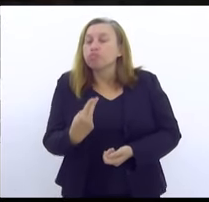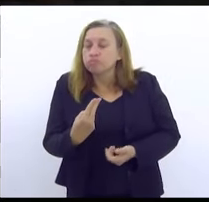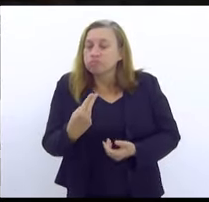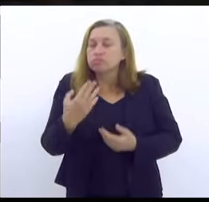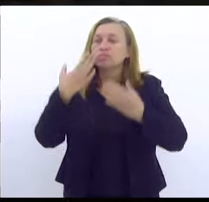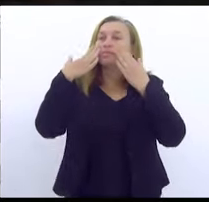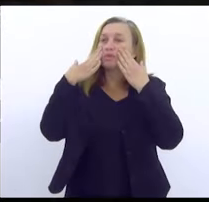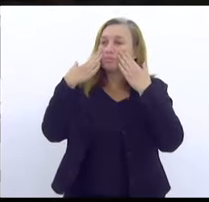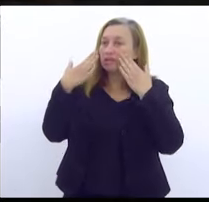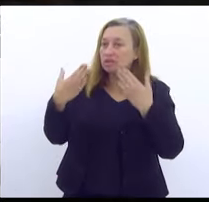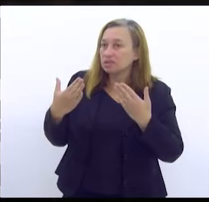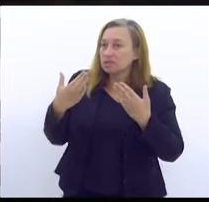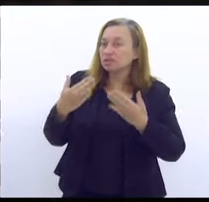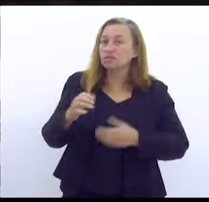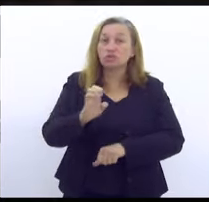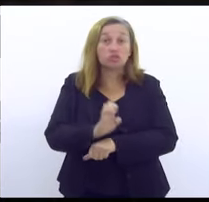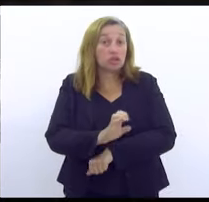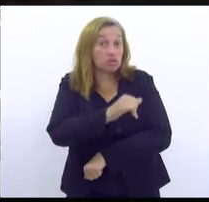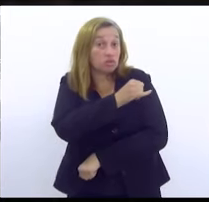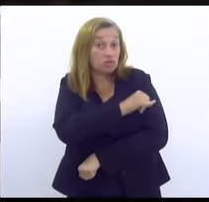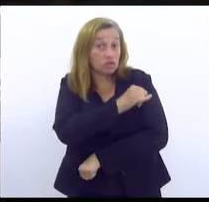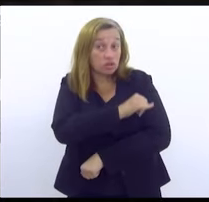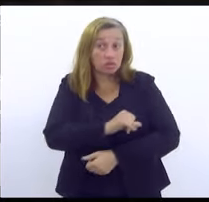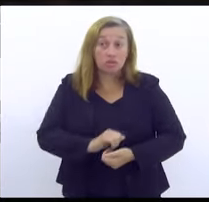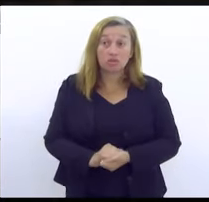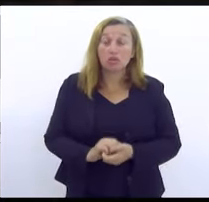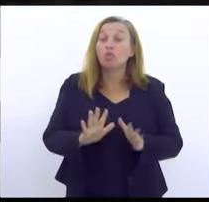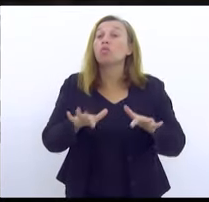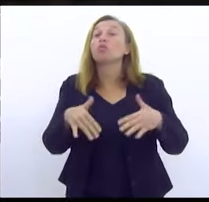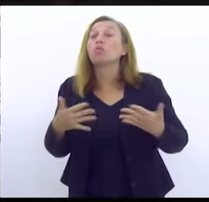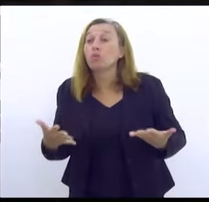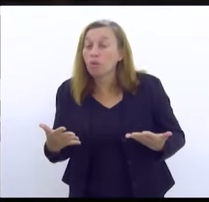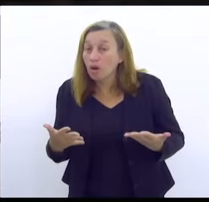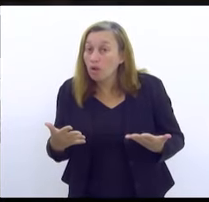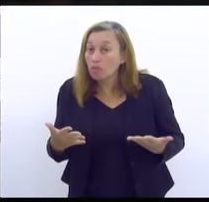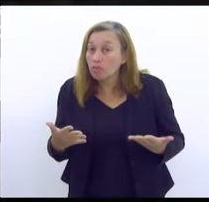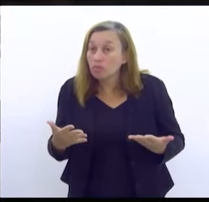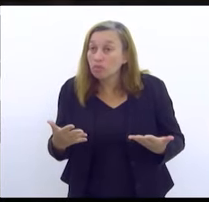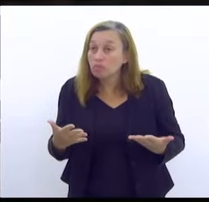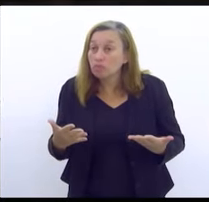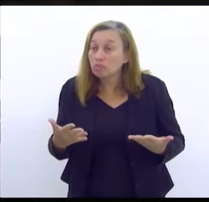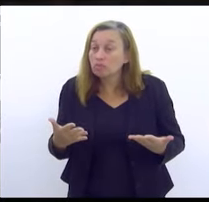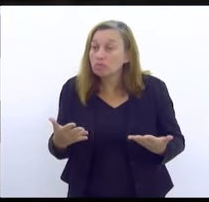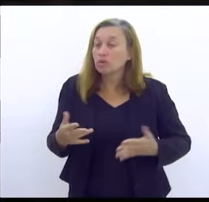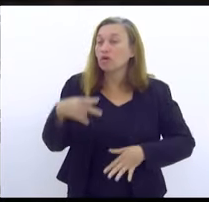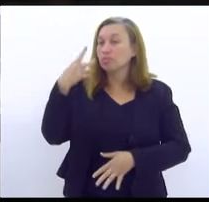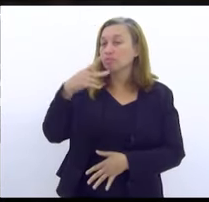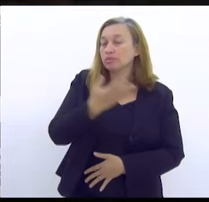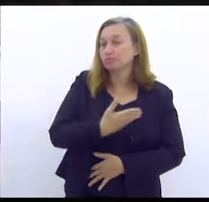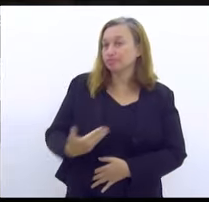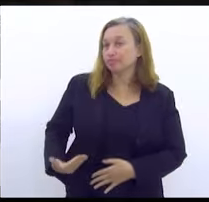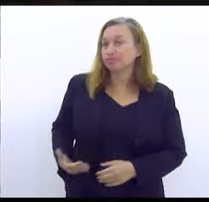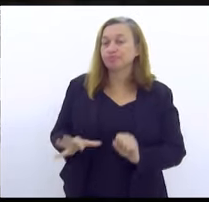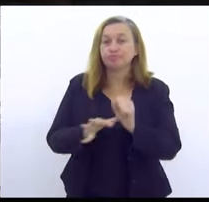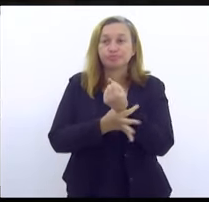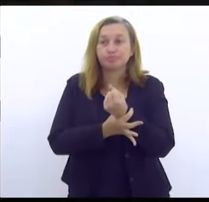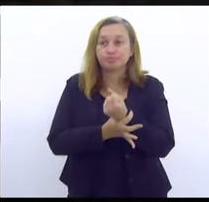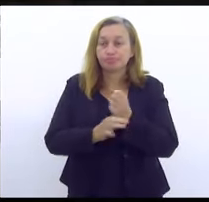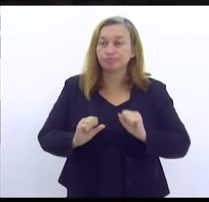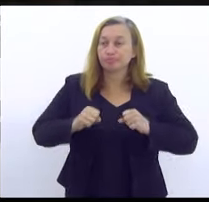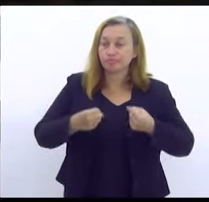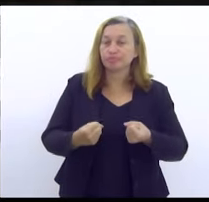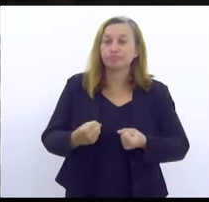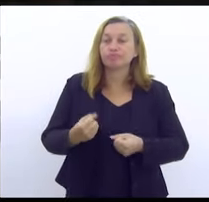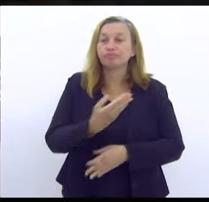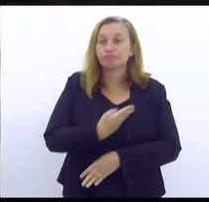apresentação para o estado do Rio de Janeiro de qual é ou qual será a política pública de segurança defendida pelo